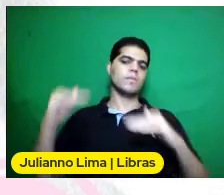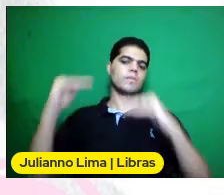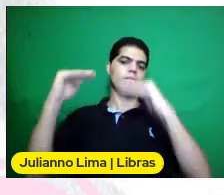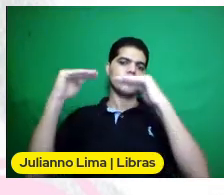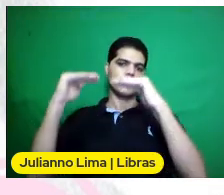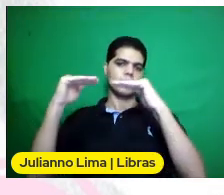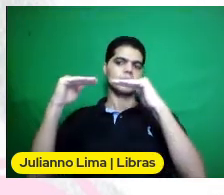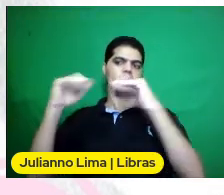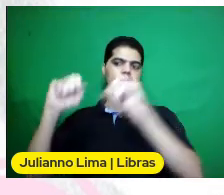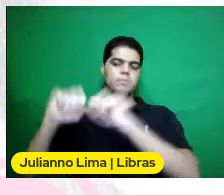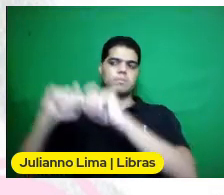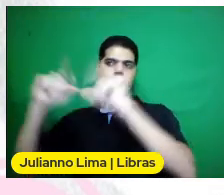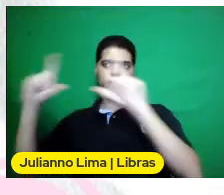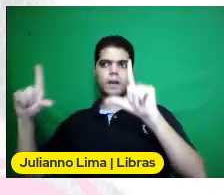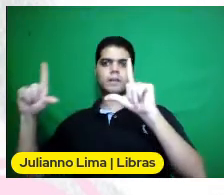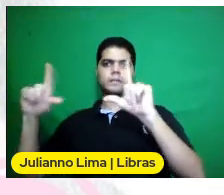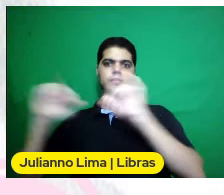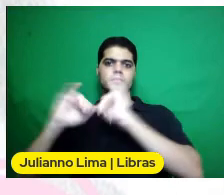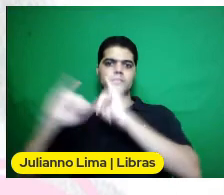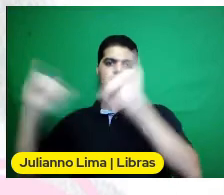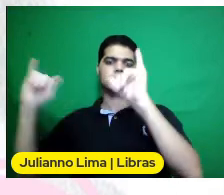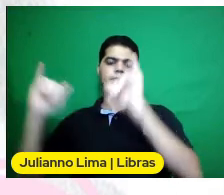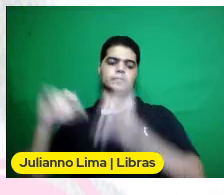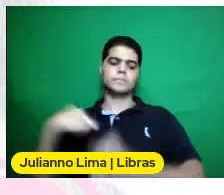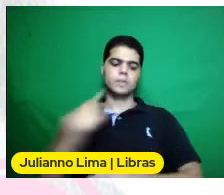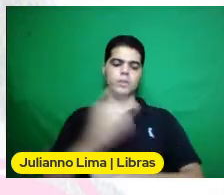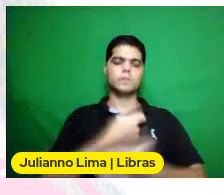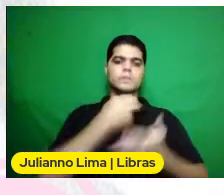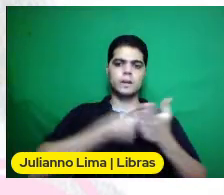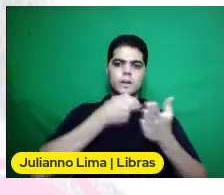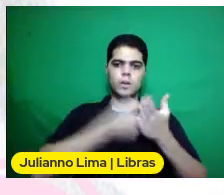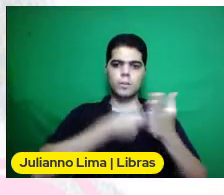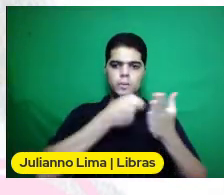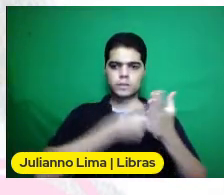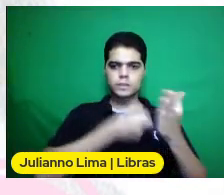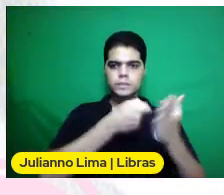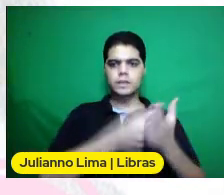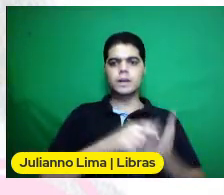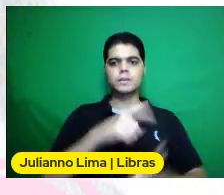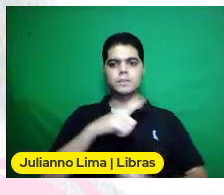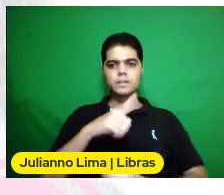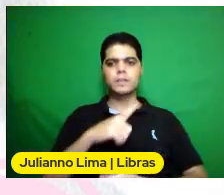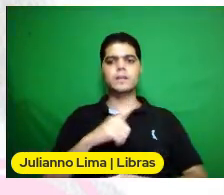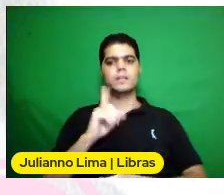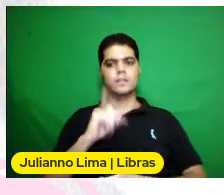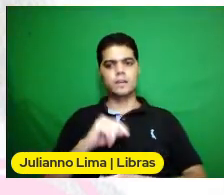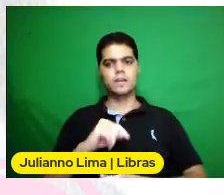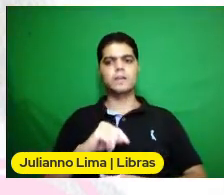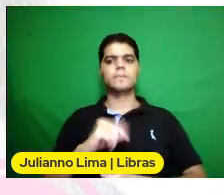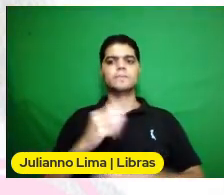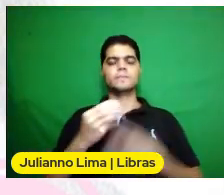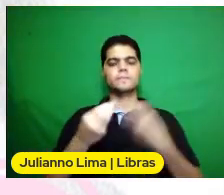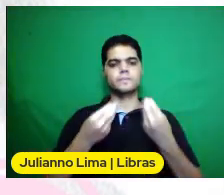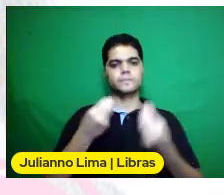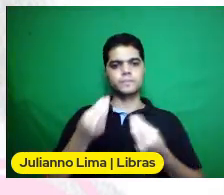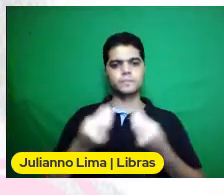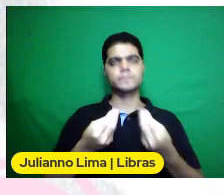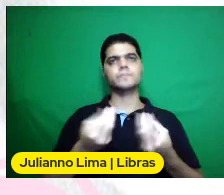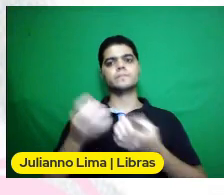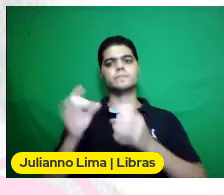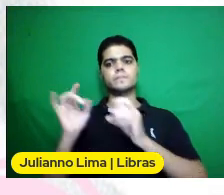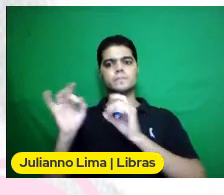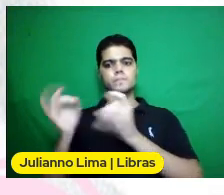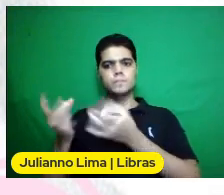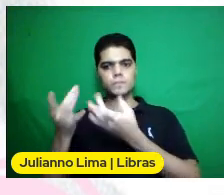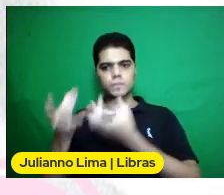tela. E a gente está em busca disso, né? A gente está agora também com a produção, começando a produção